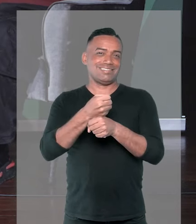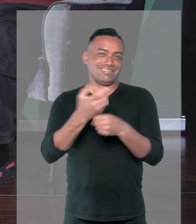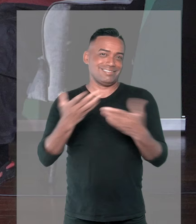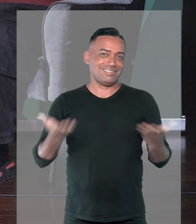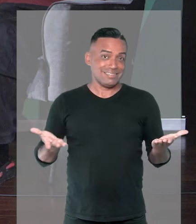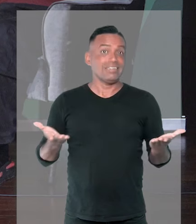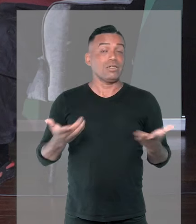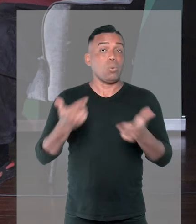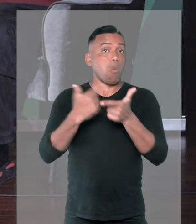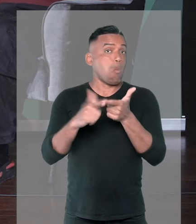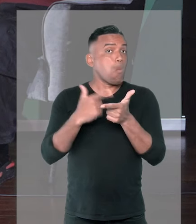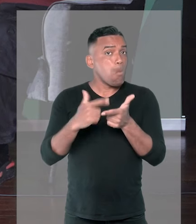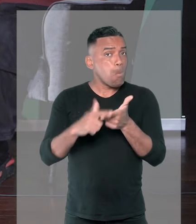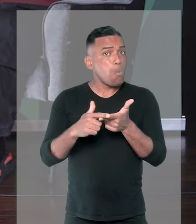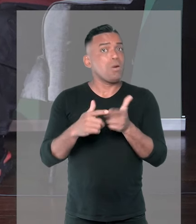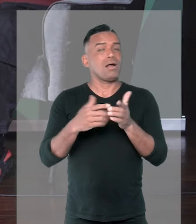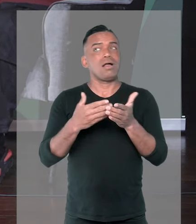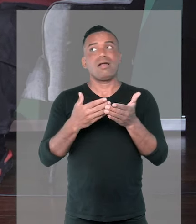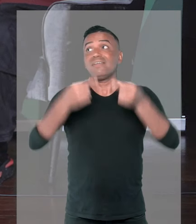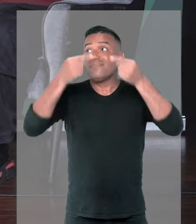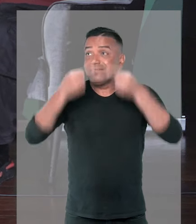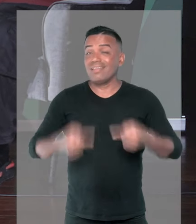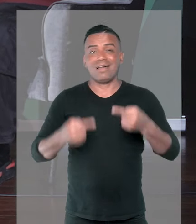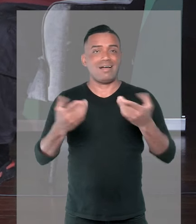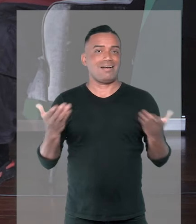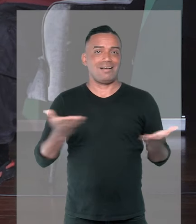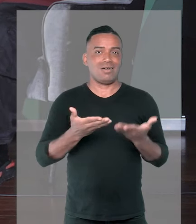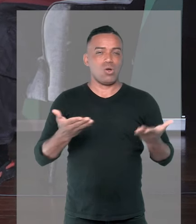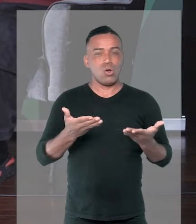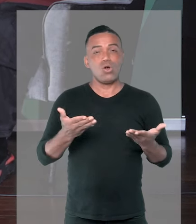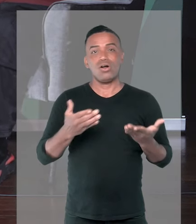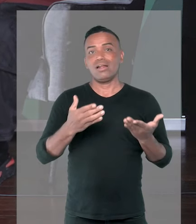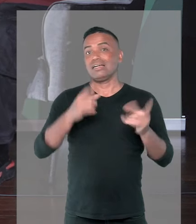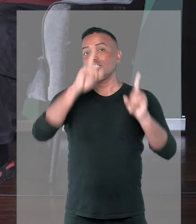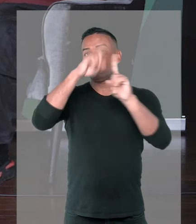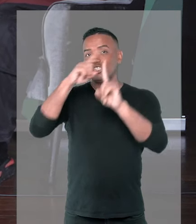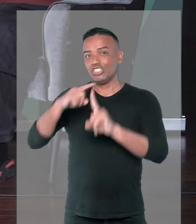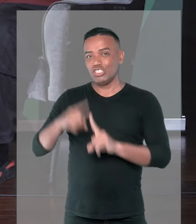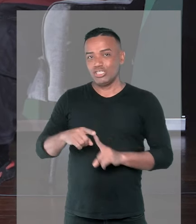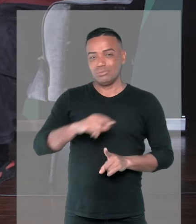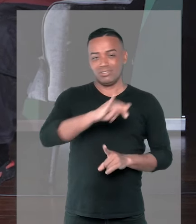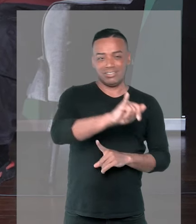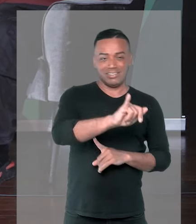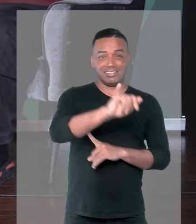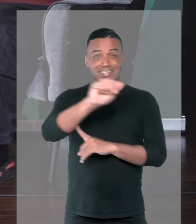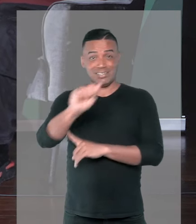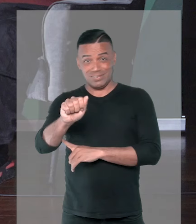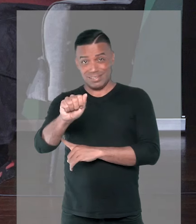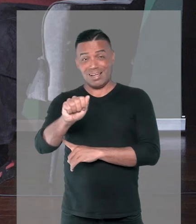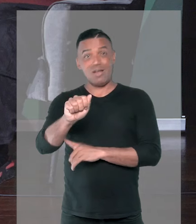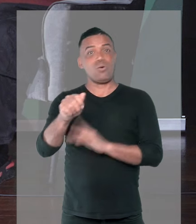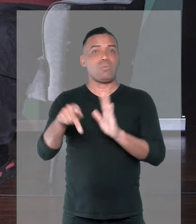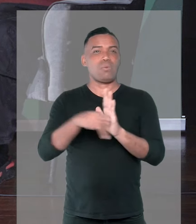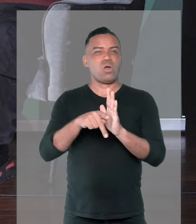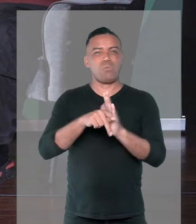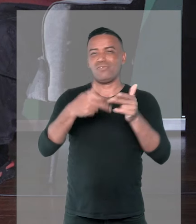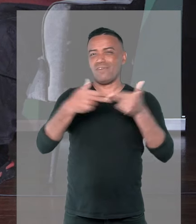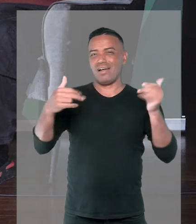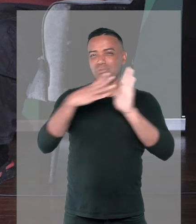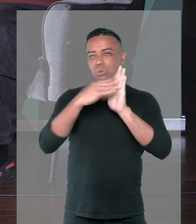aí o problema que a gente começou a enfrentar recentemente é que um certo tipo de Inteligência Artificial que é representado por chpt e outros